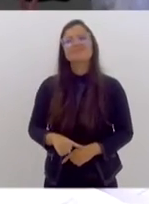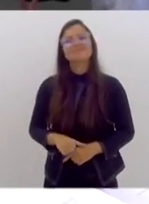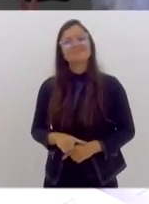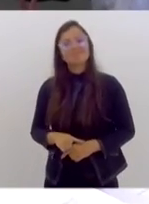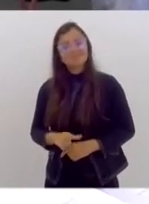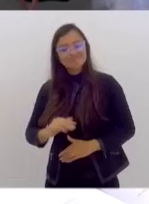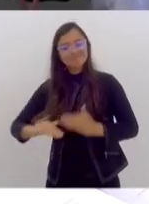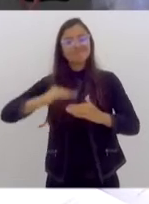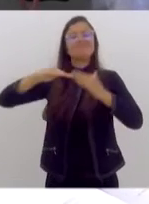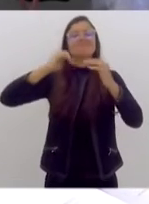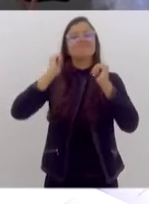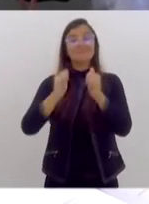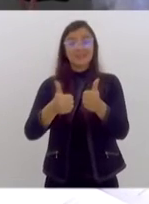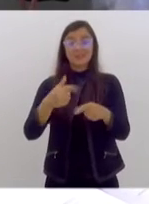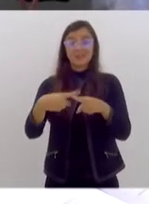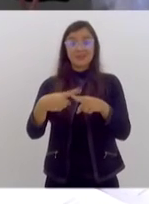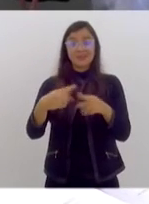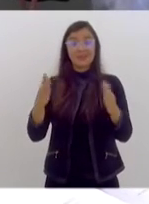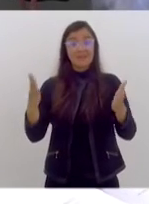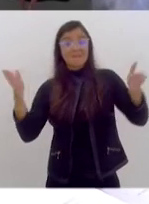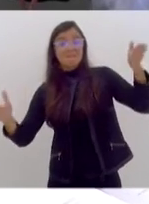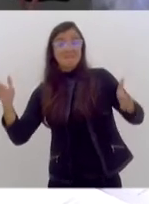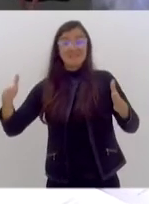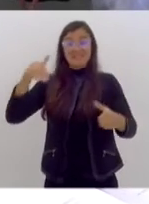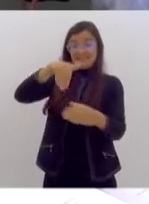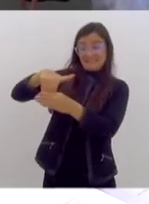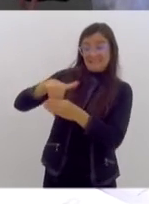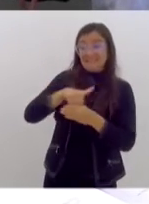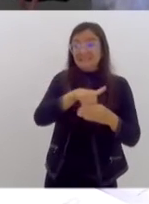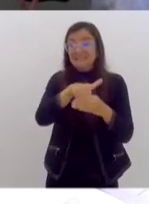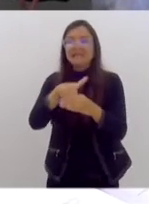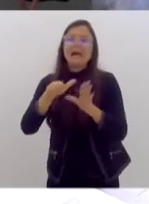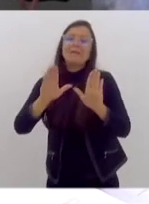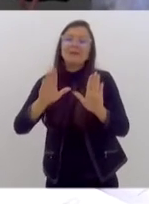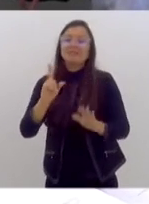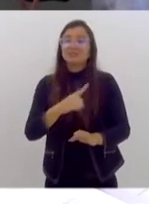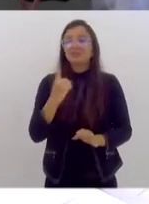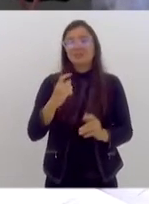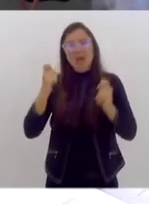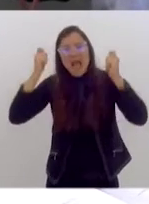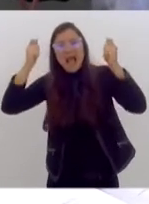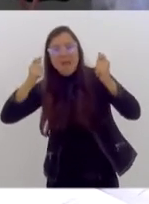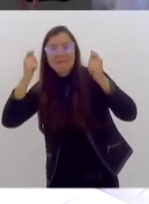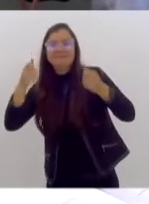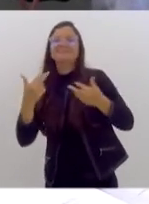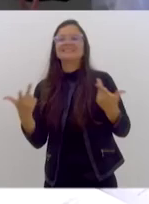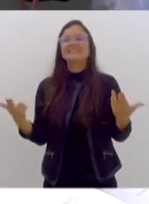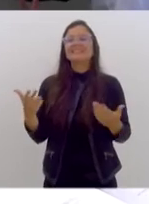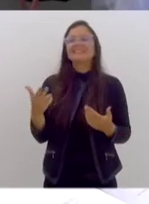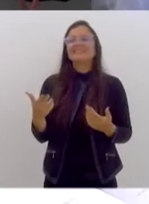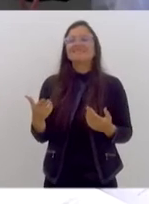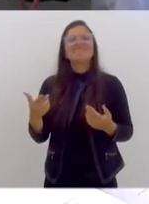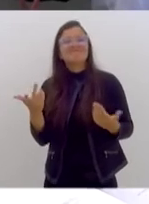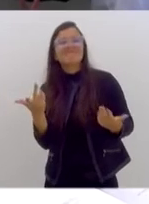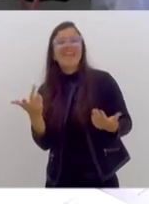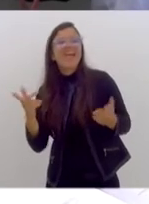processo eleitoral todos nós fazendo campanha e obviamente